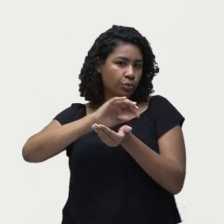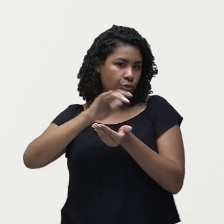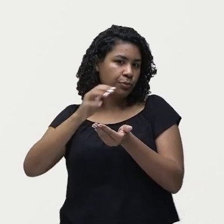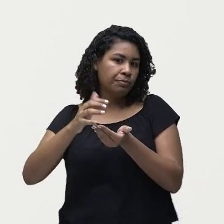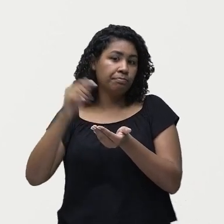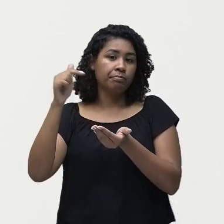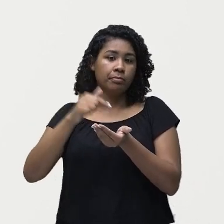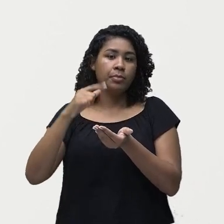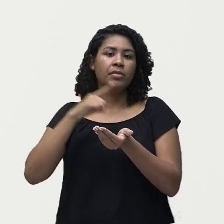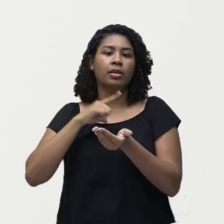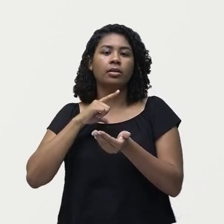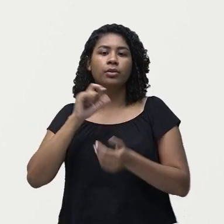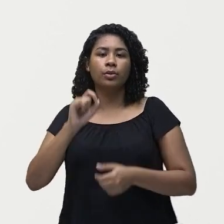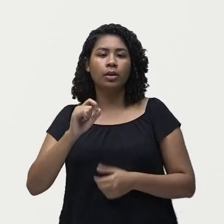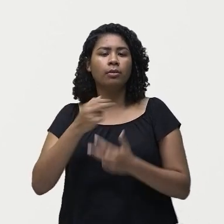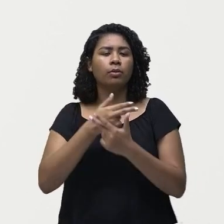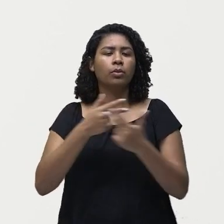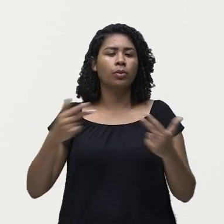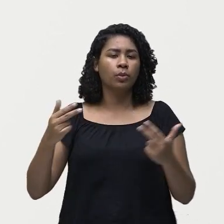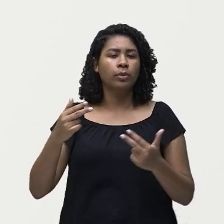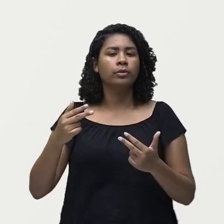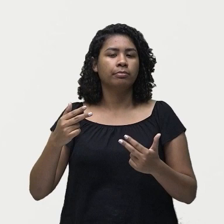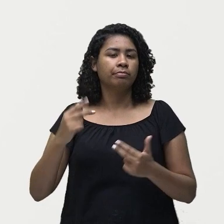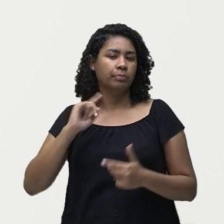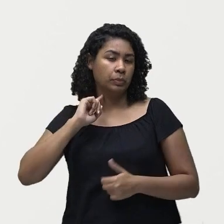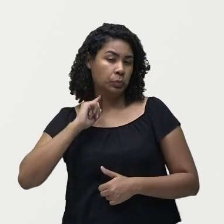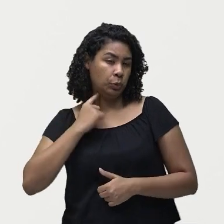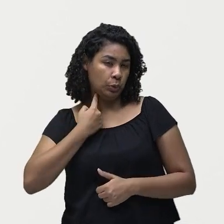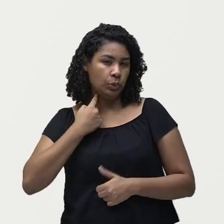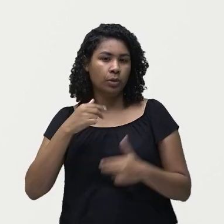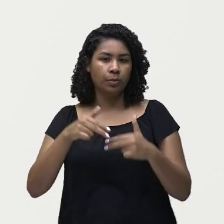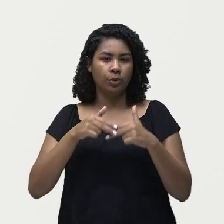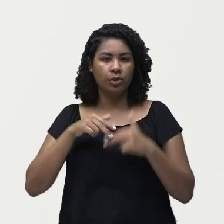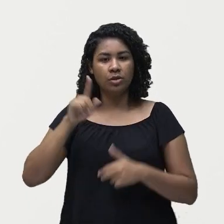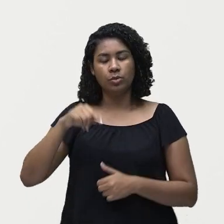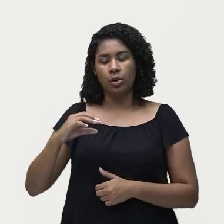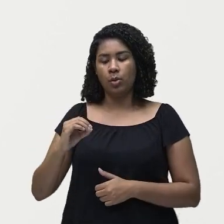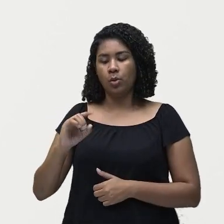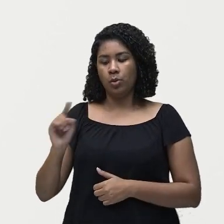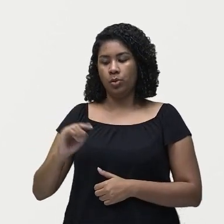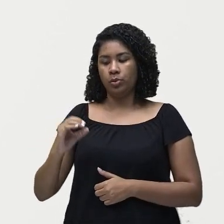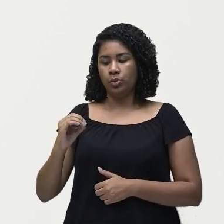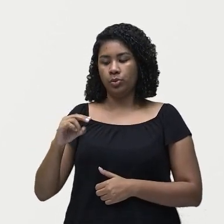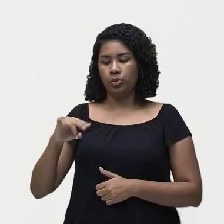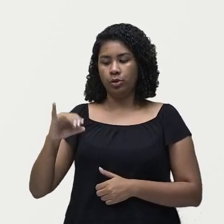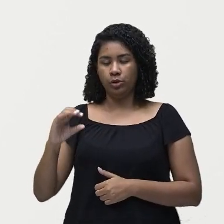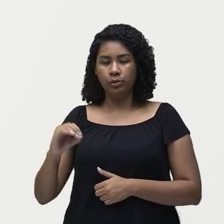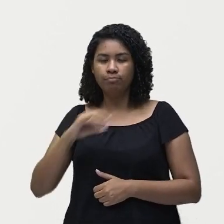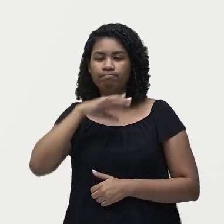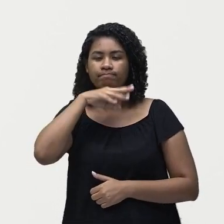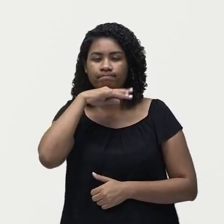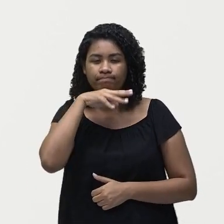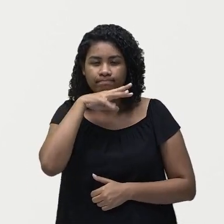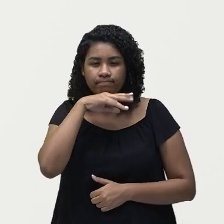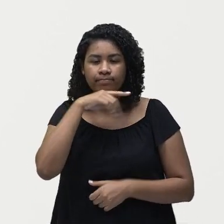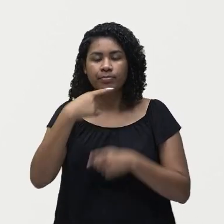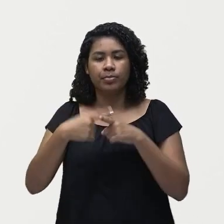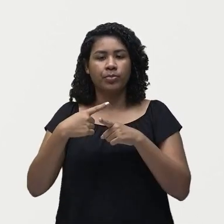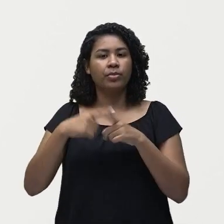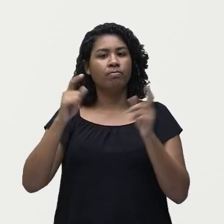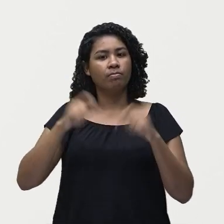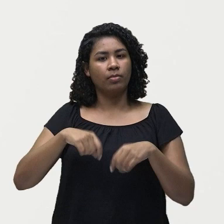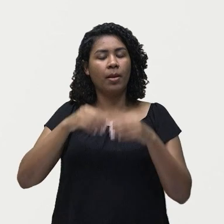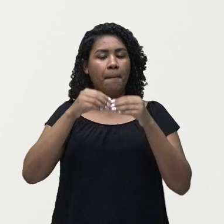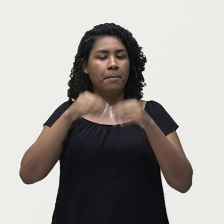é formado pelos poluentes, ele é considerado um mau ozônio. Por quê? Ele é nocivo à vida